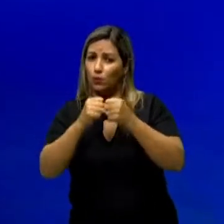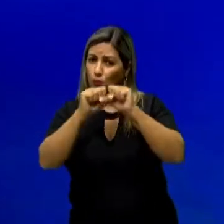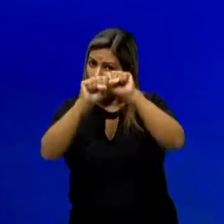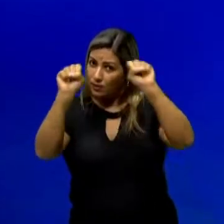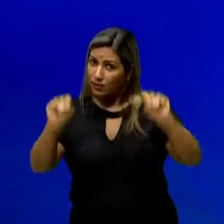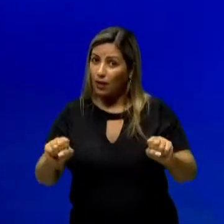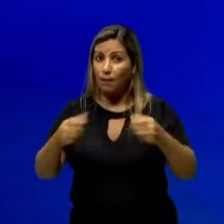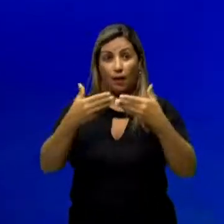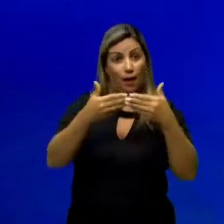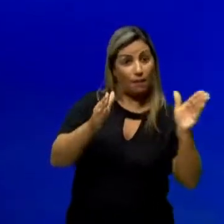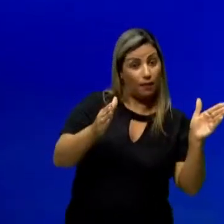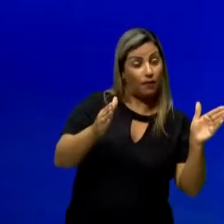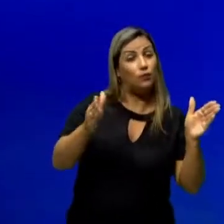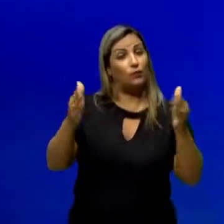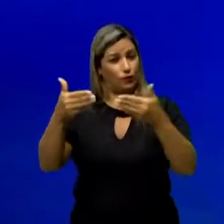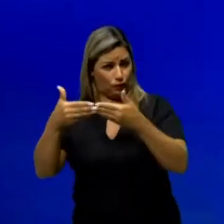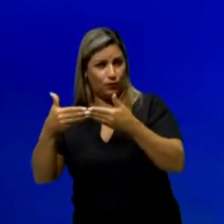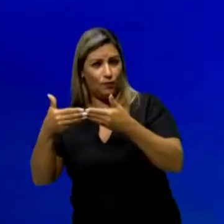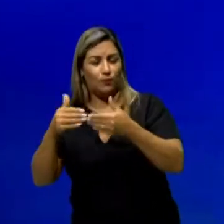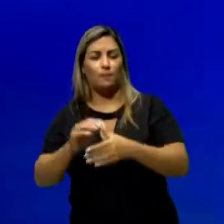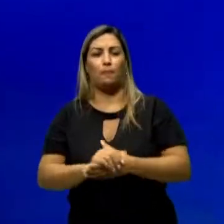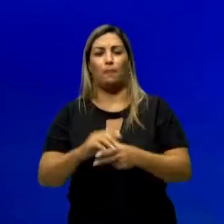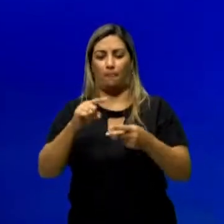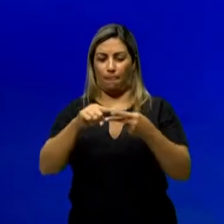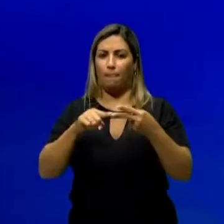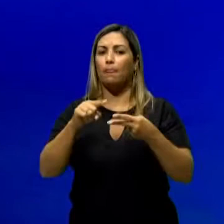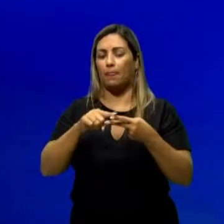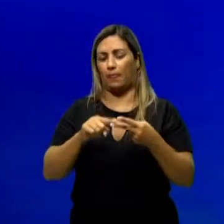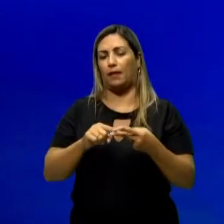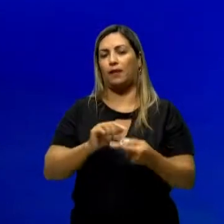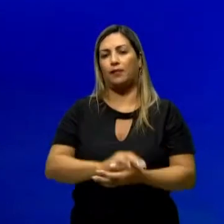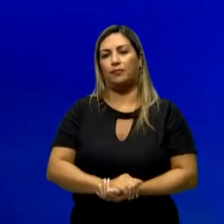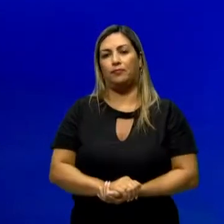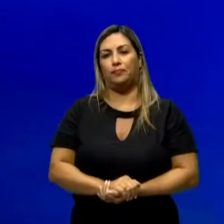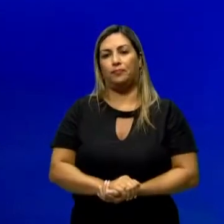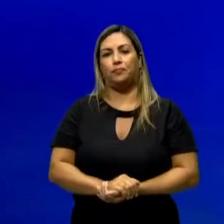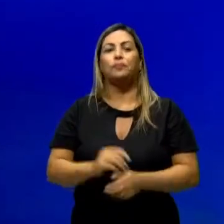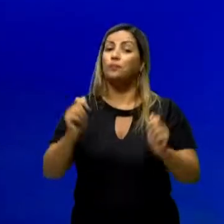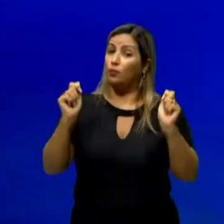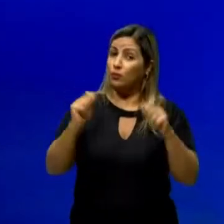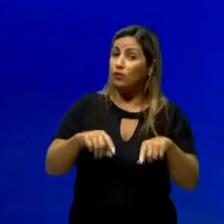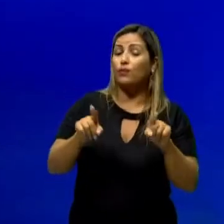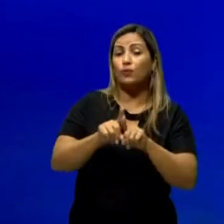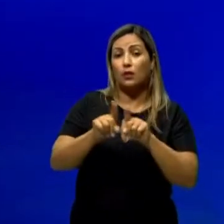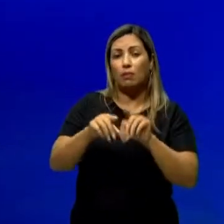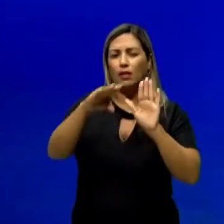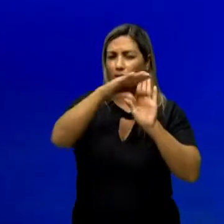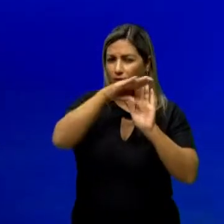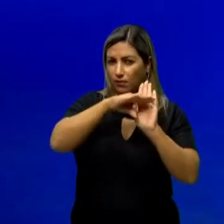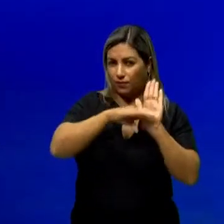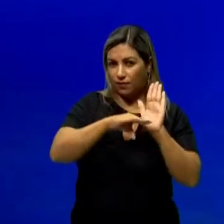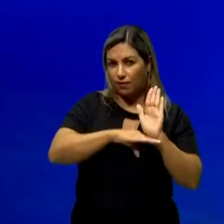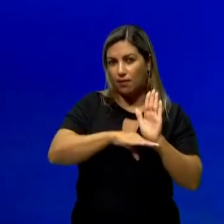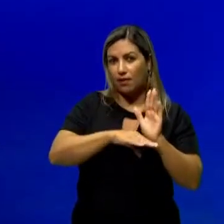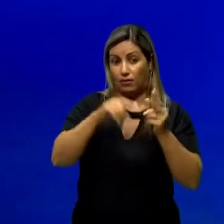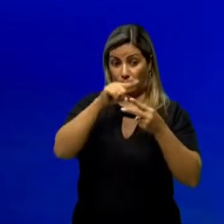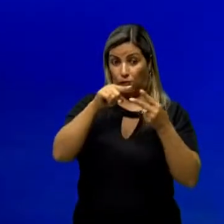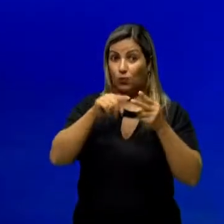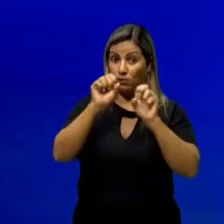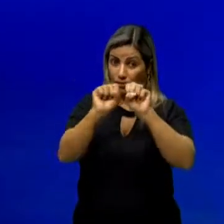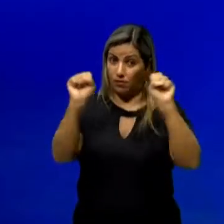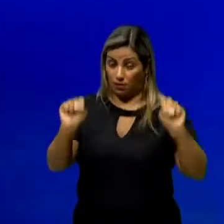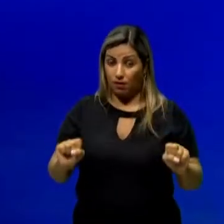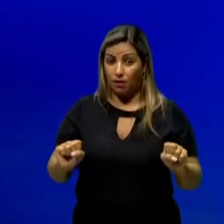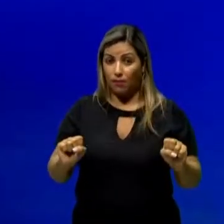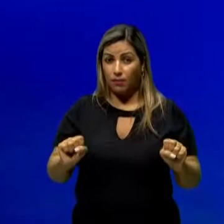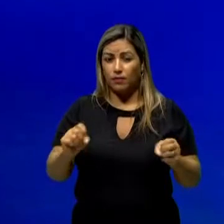relação a ser aberto e fechado. Além disso, é possível classificar esses sistemas em relação